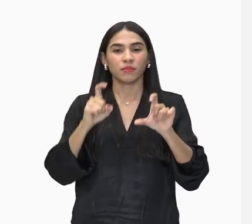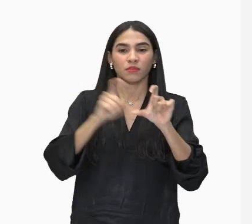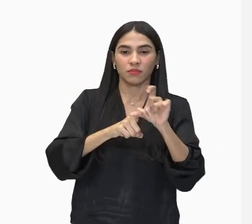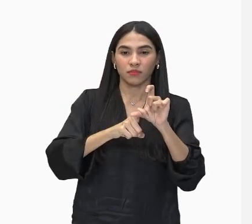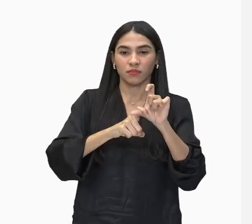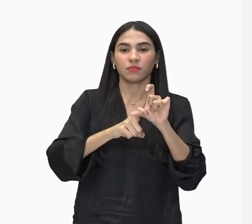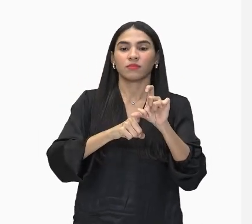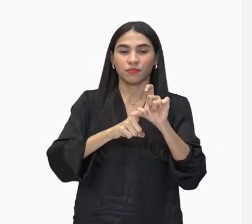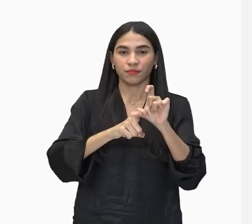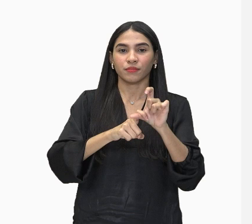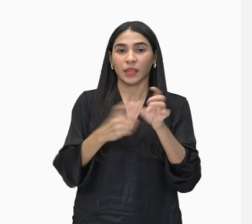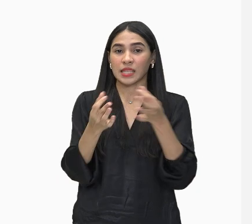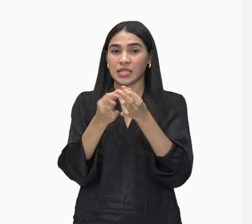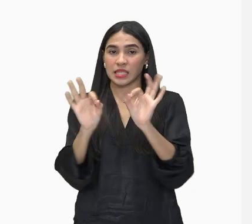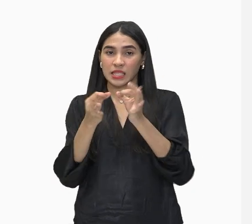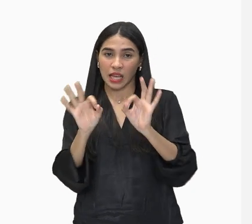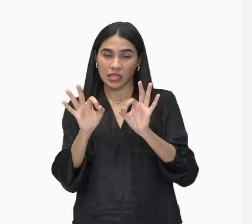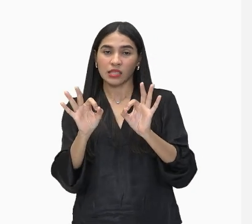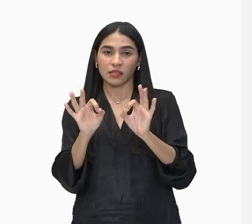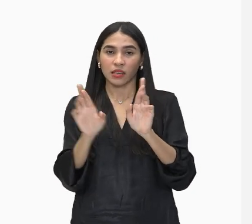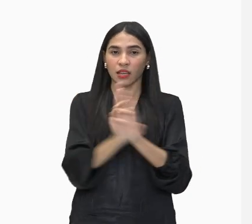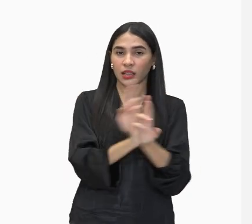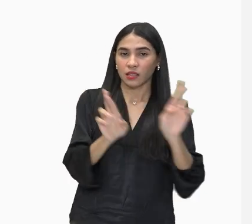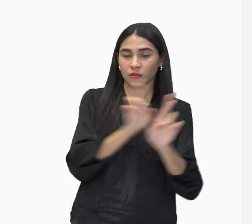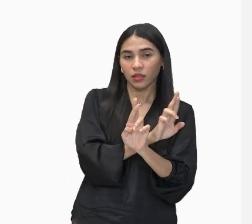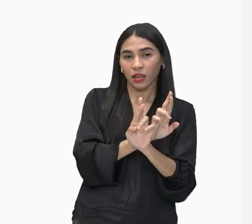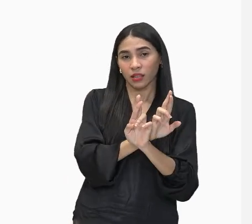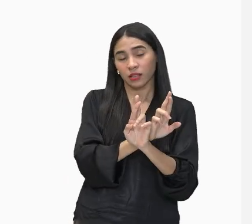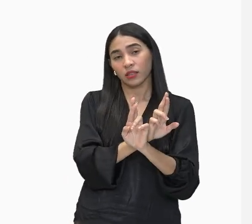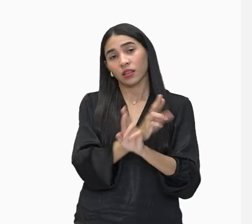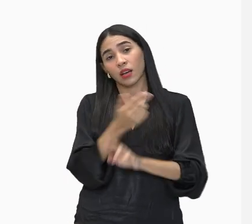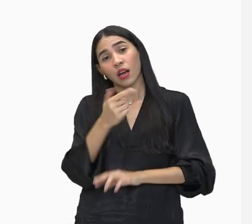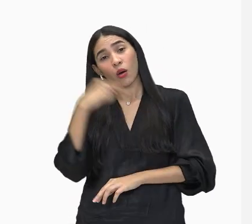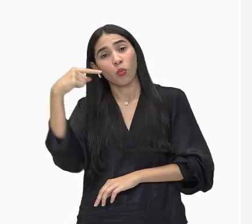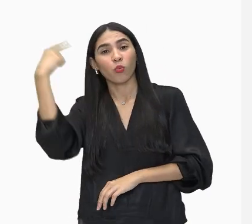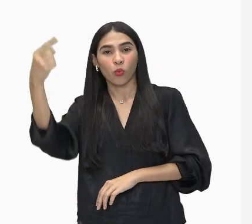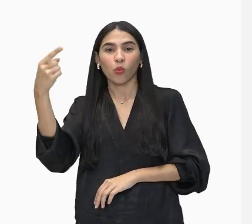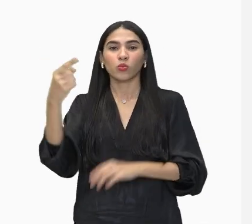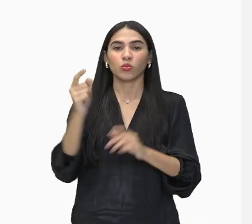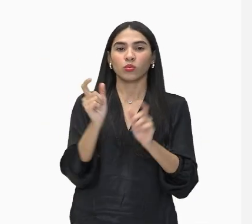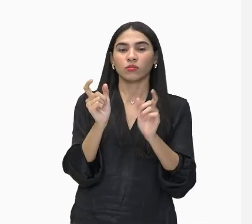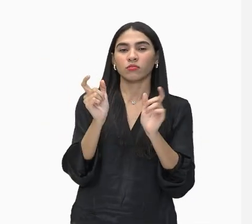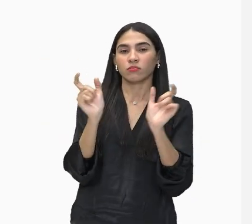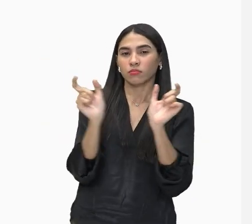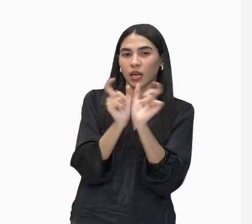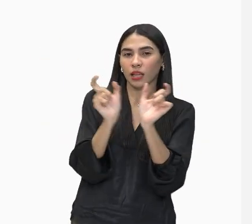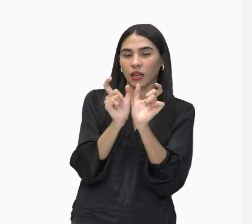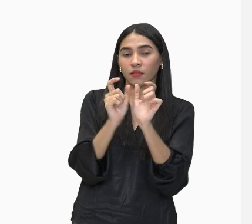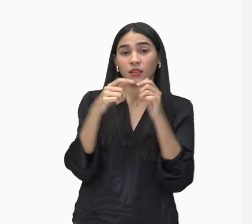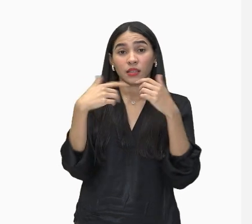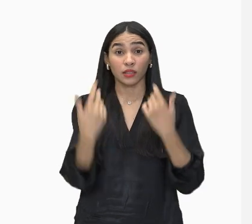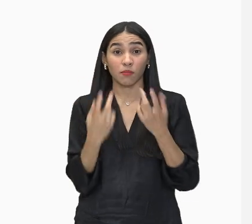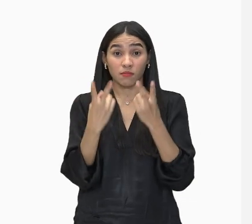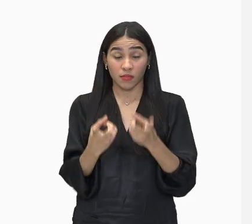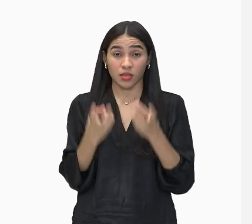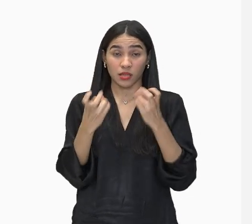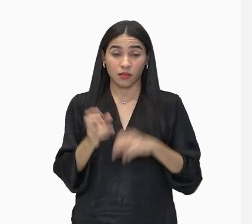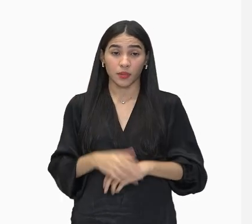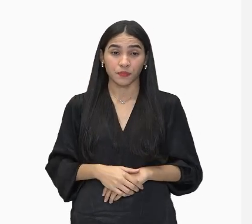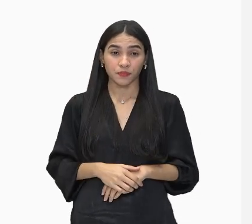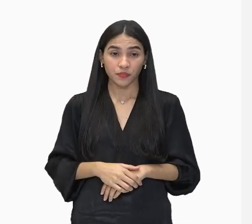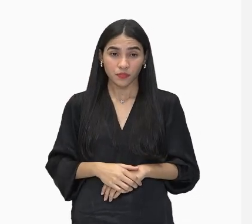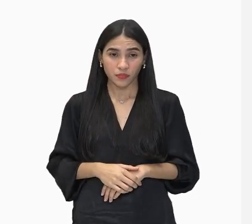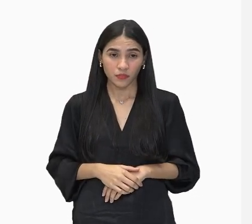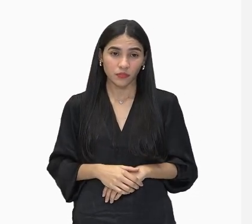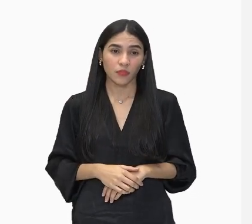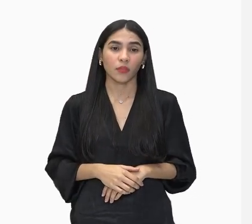dependência sintática relacionada a um outro termo, certo? Então percebam que